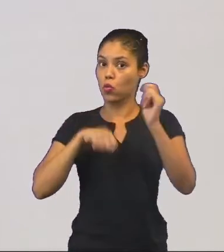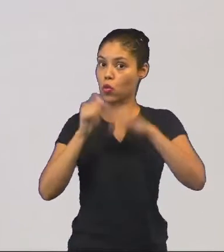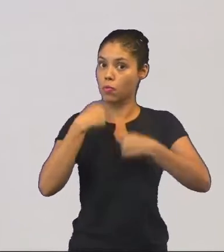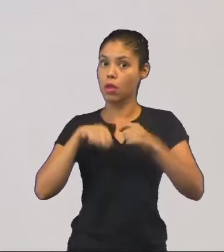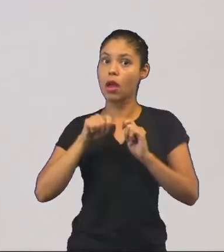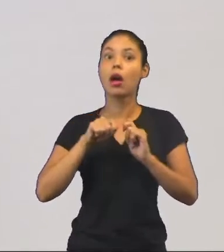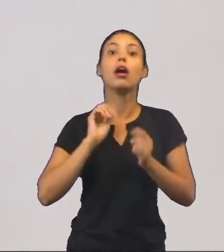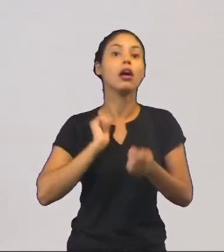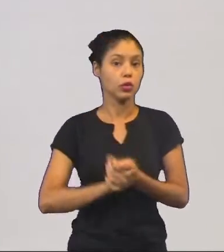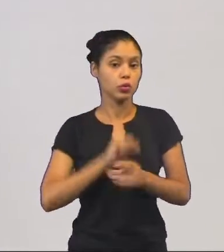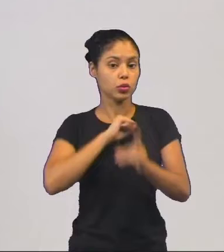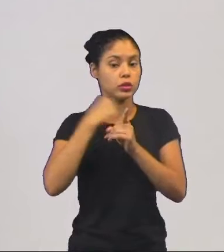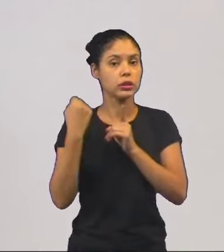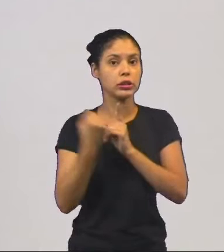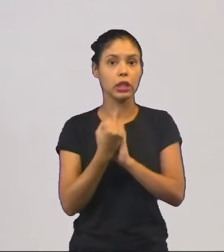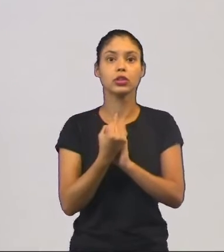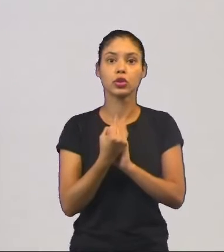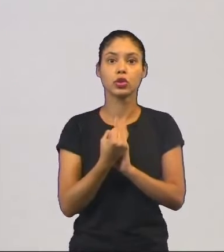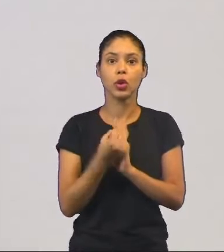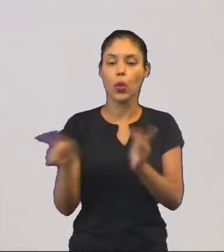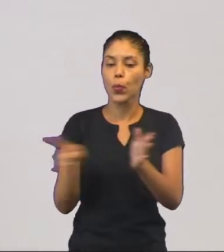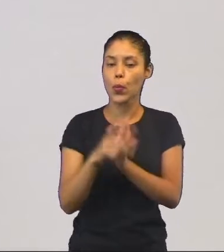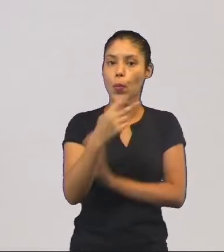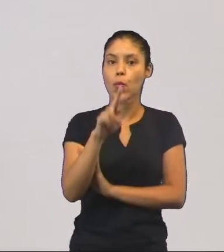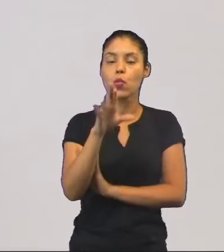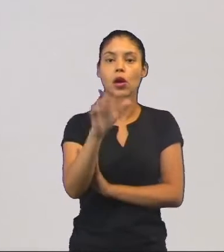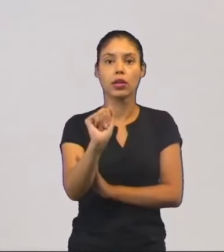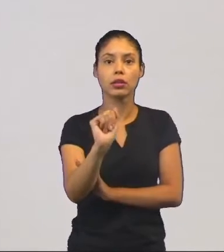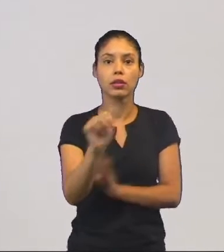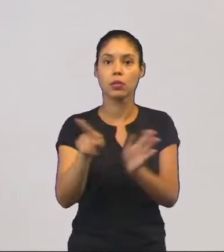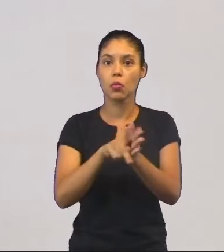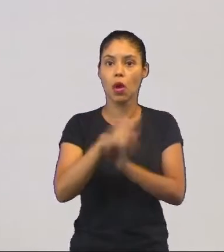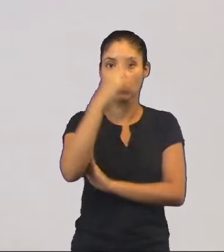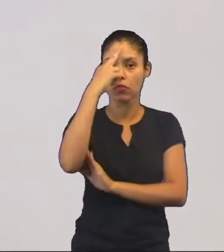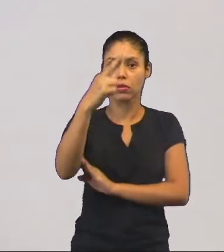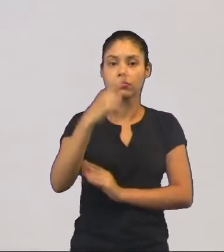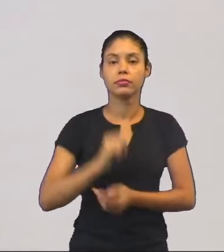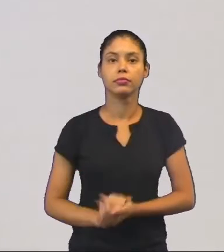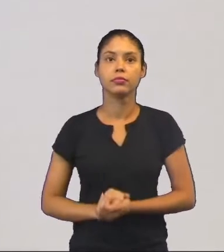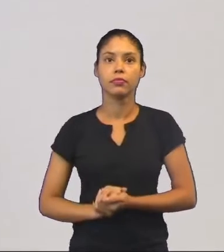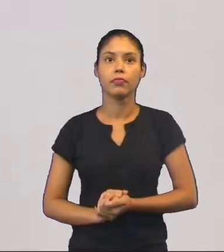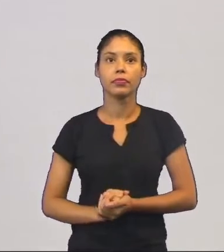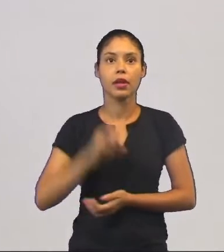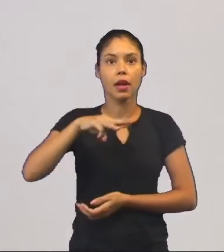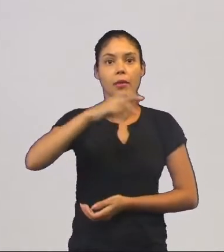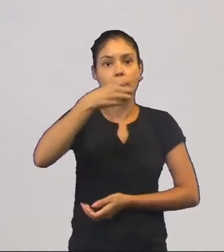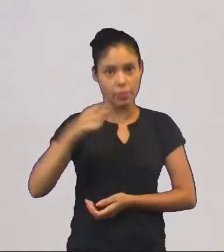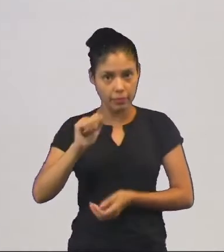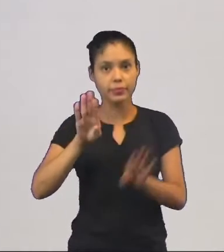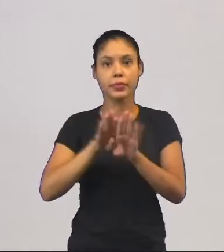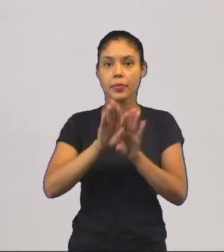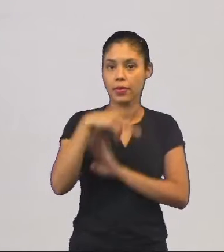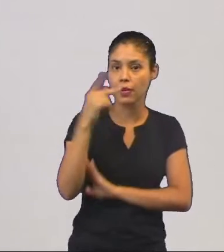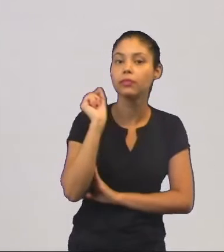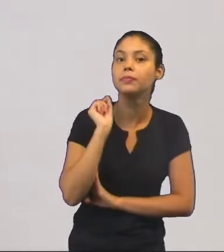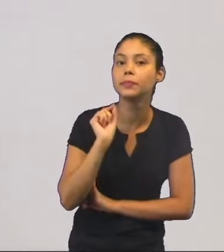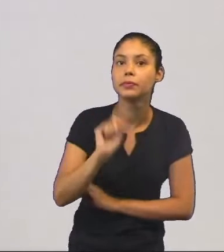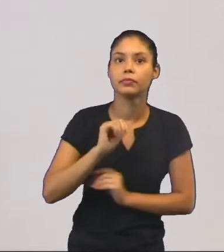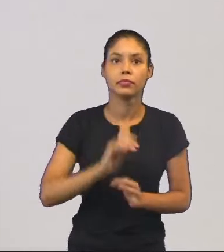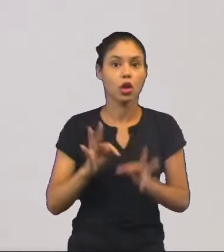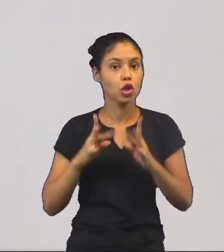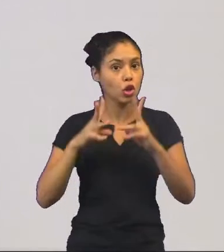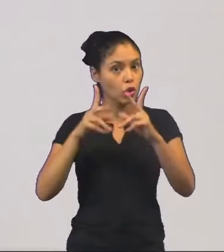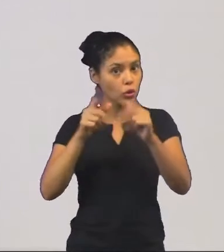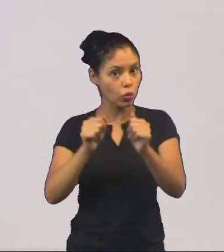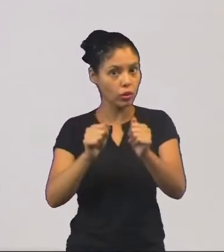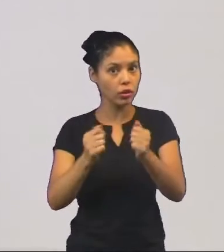e Sociedade as formas puras de dominação. E Max Weber assim disse que